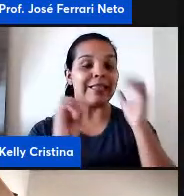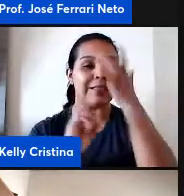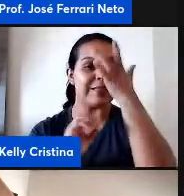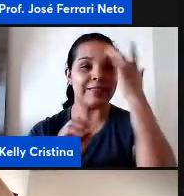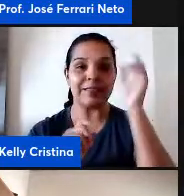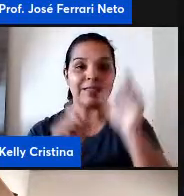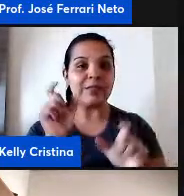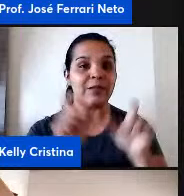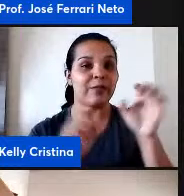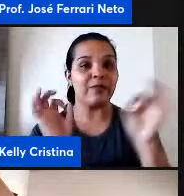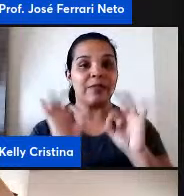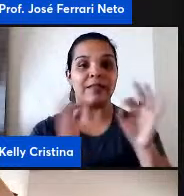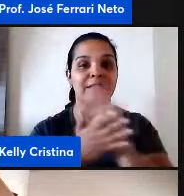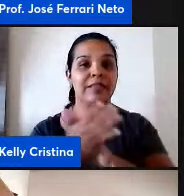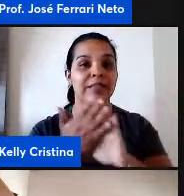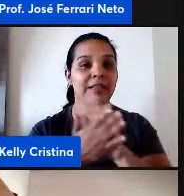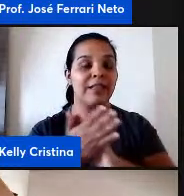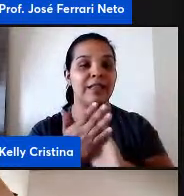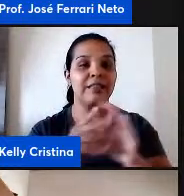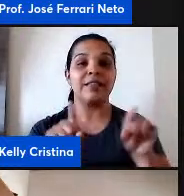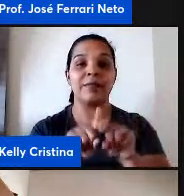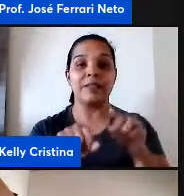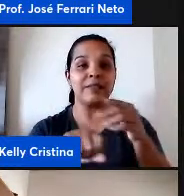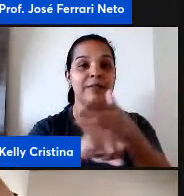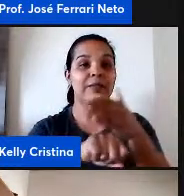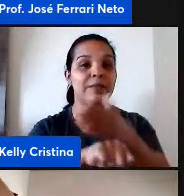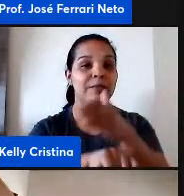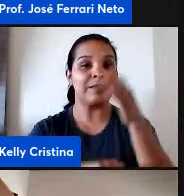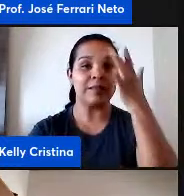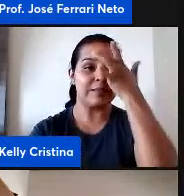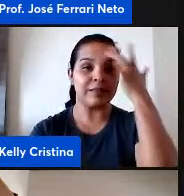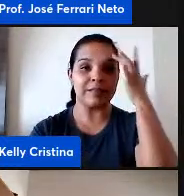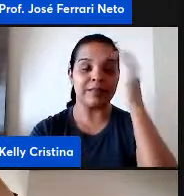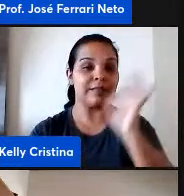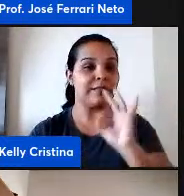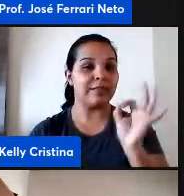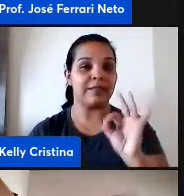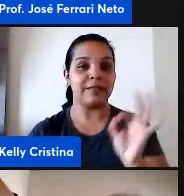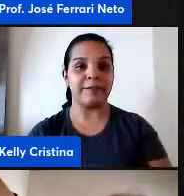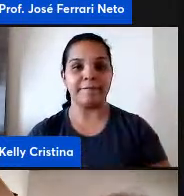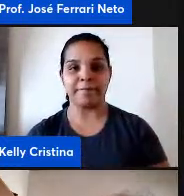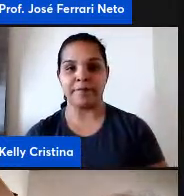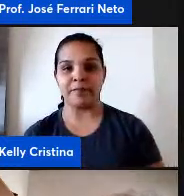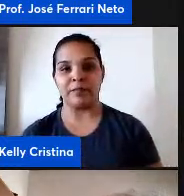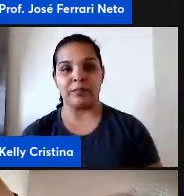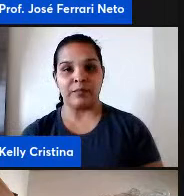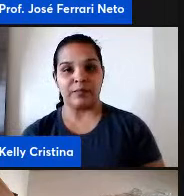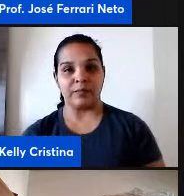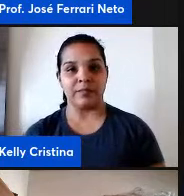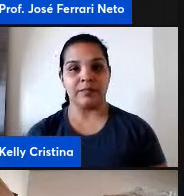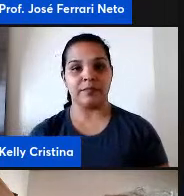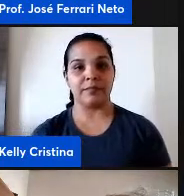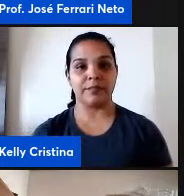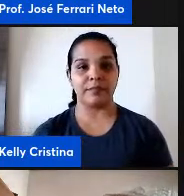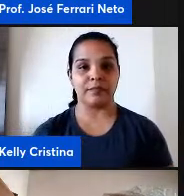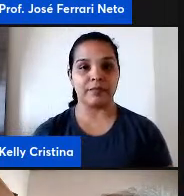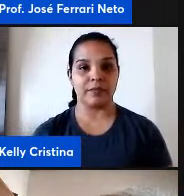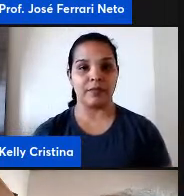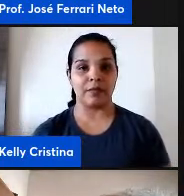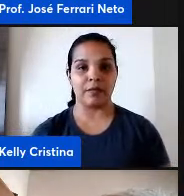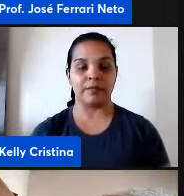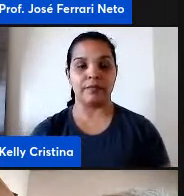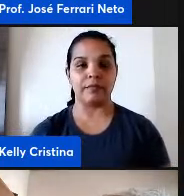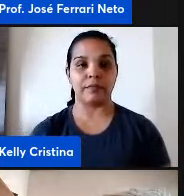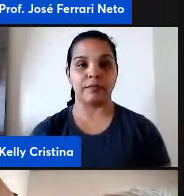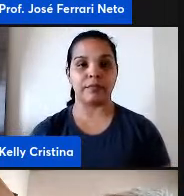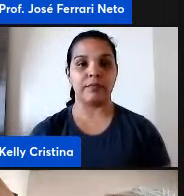acho que também os participantes não. Tá certo, gente. Então, eu vou... Não sei o que aconteceu.